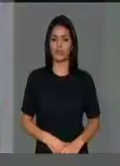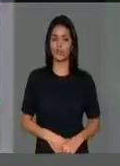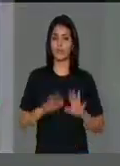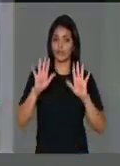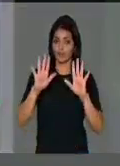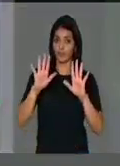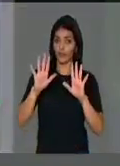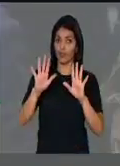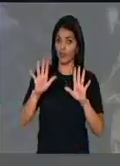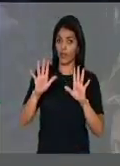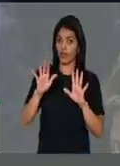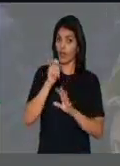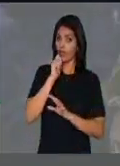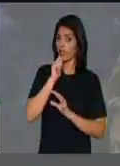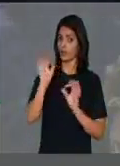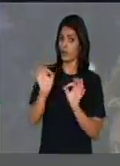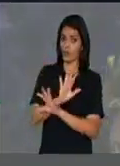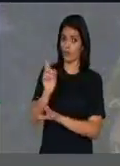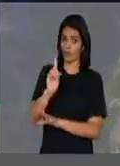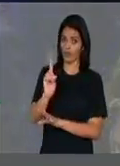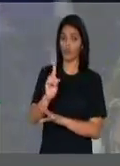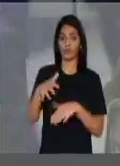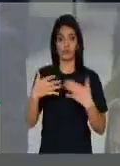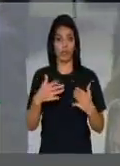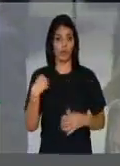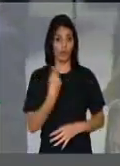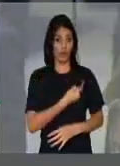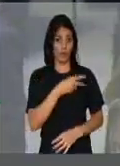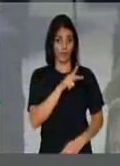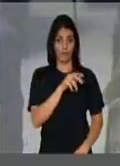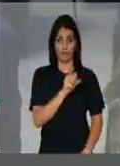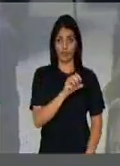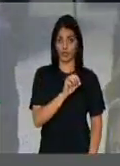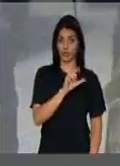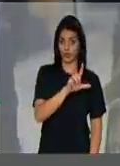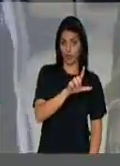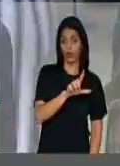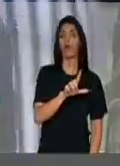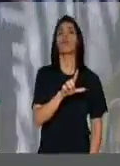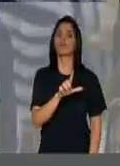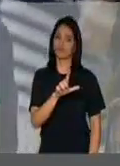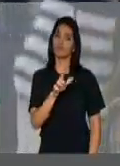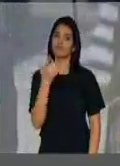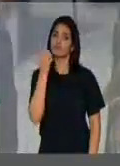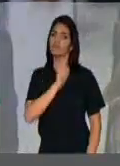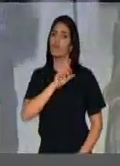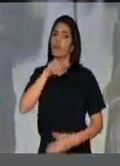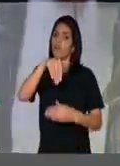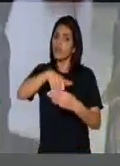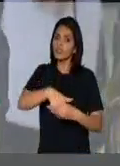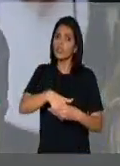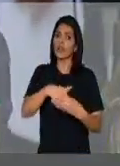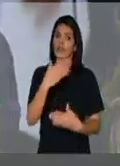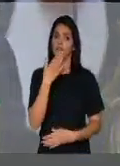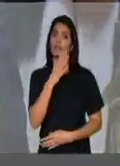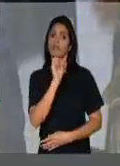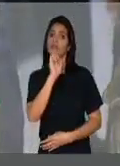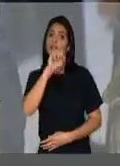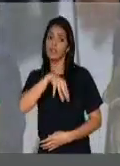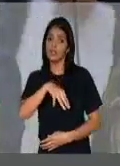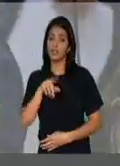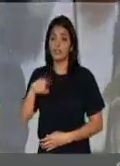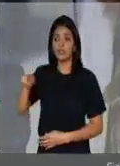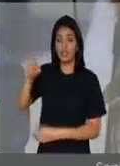Para concluir, então a gente pode inclusive vir a votar favoravelmente a matéria em caso